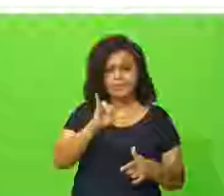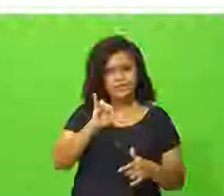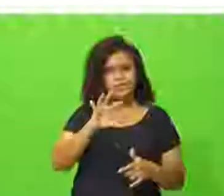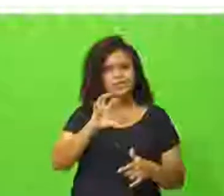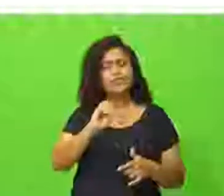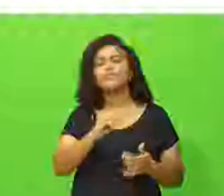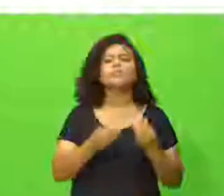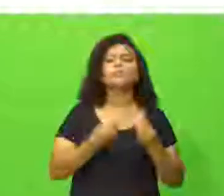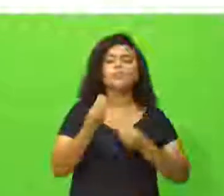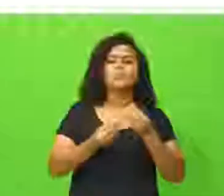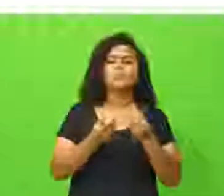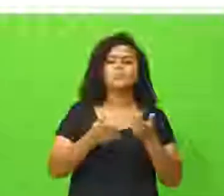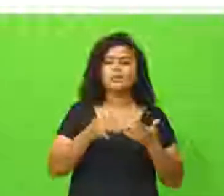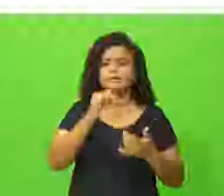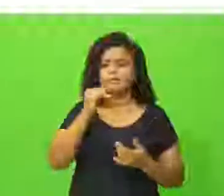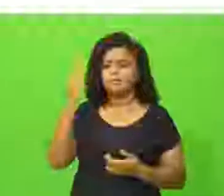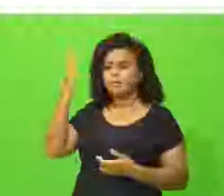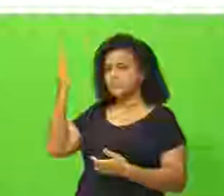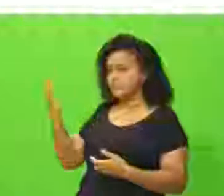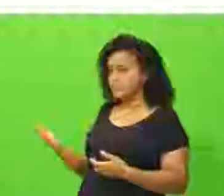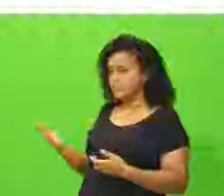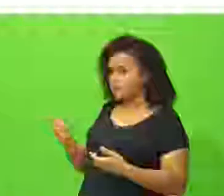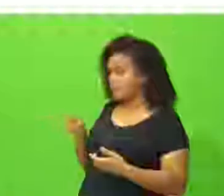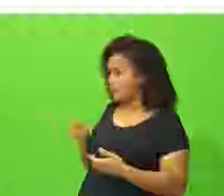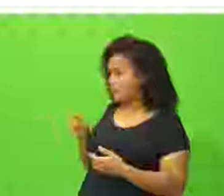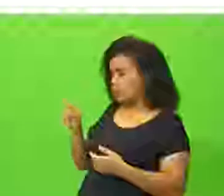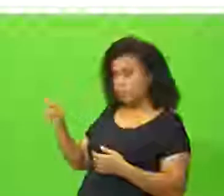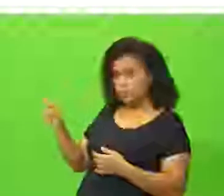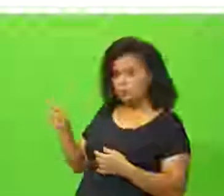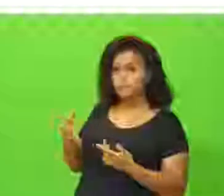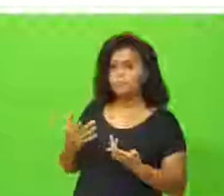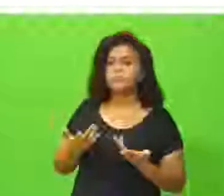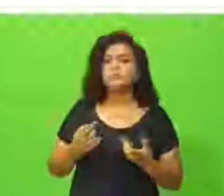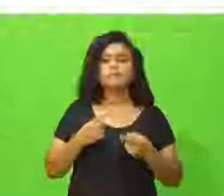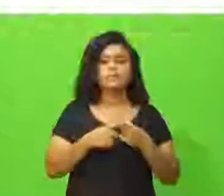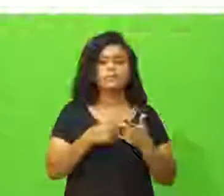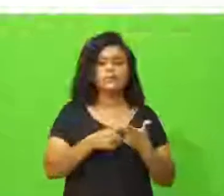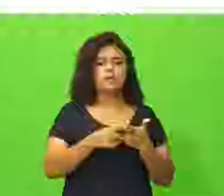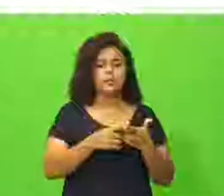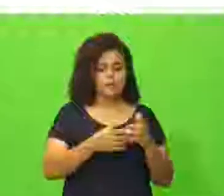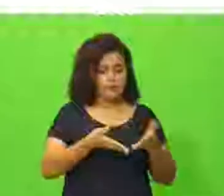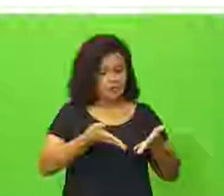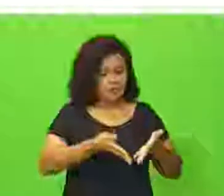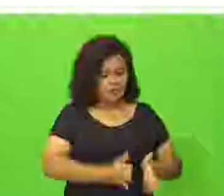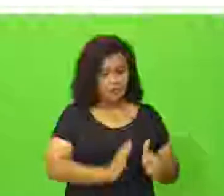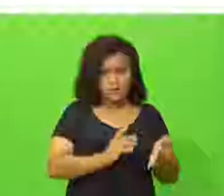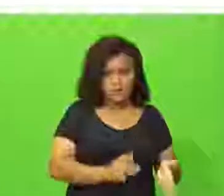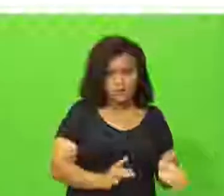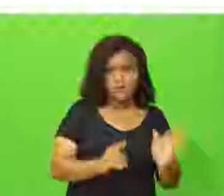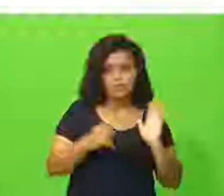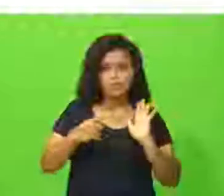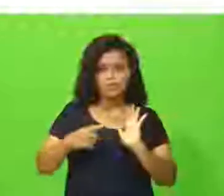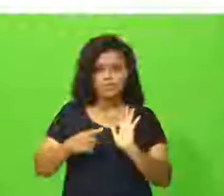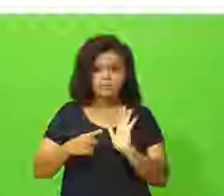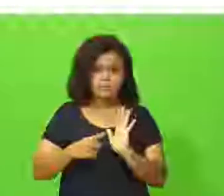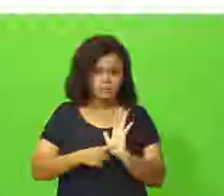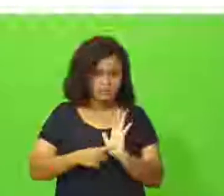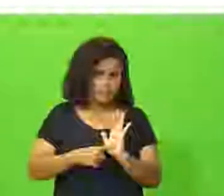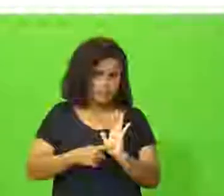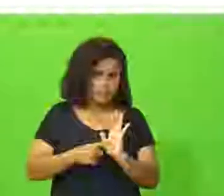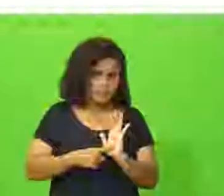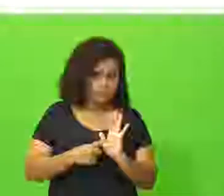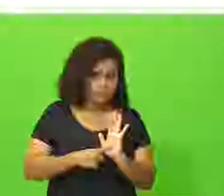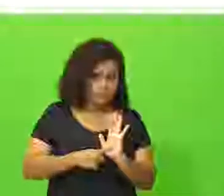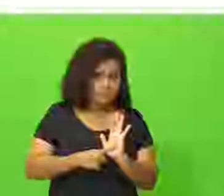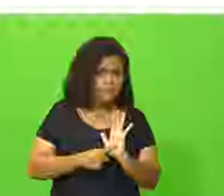seta que está indicando os óbitos. Então, significa dizer, professor, que o crescimento vegetativo ou natural vai ser